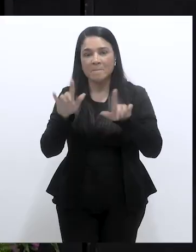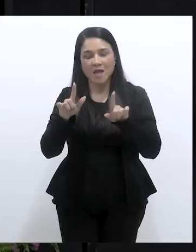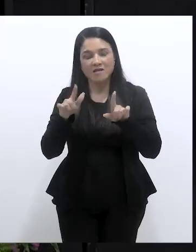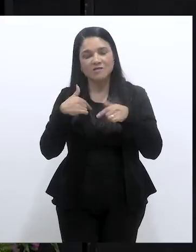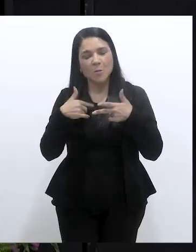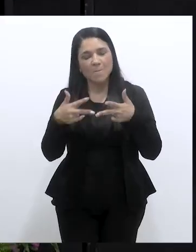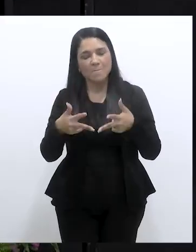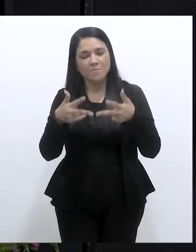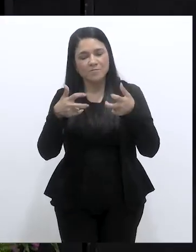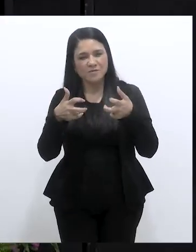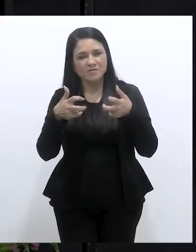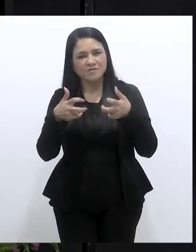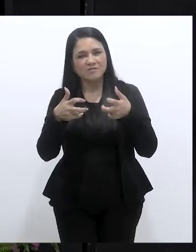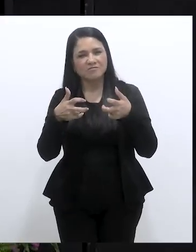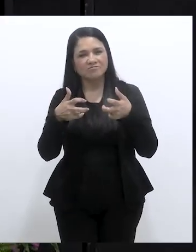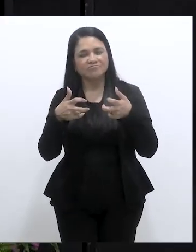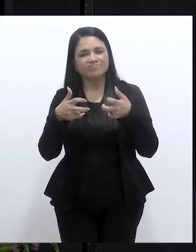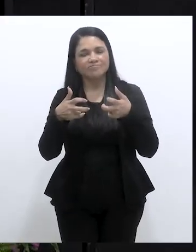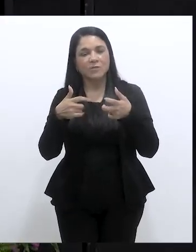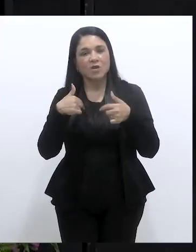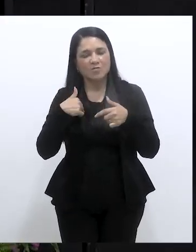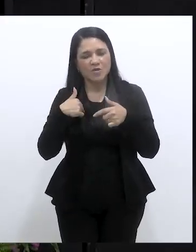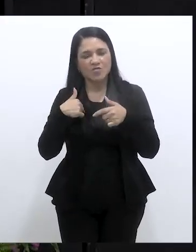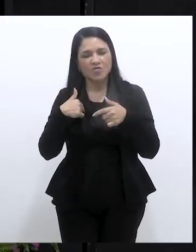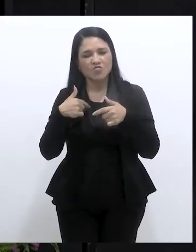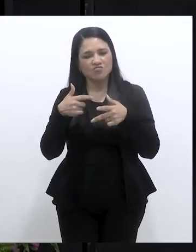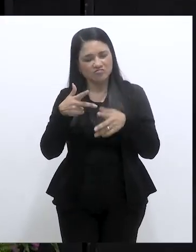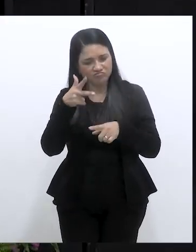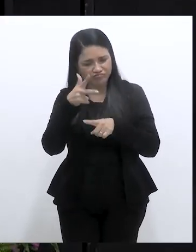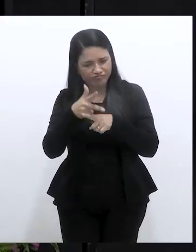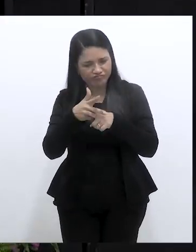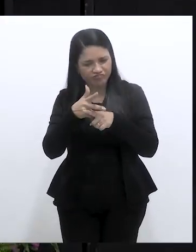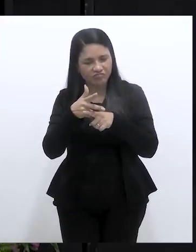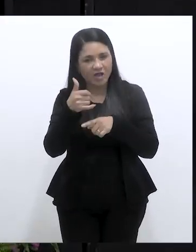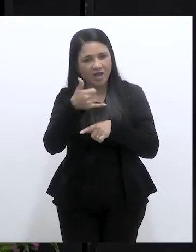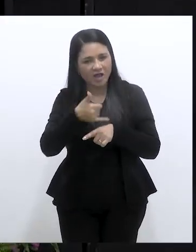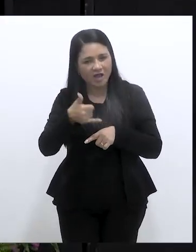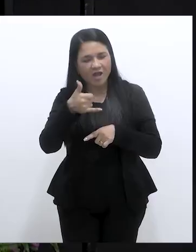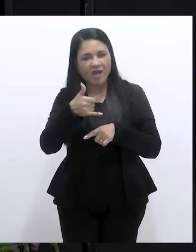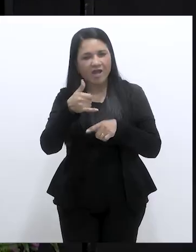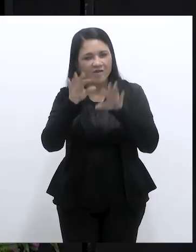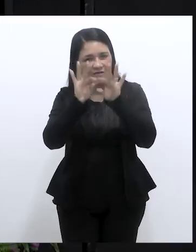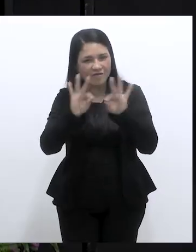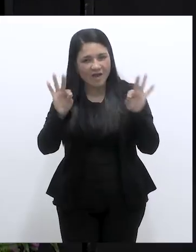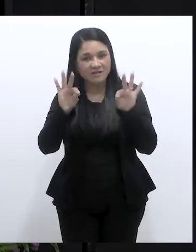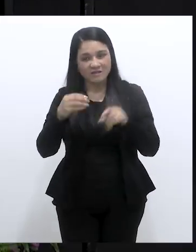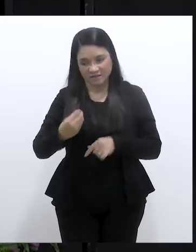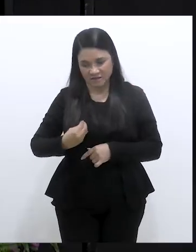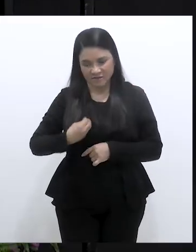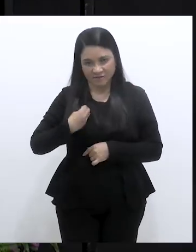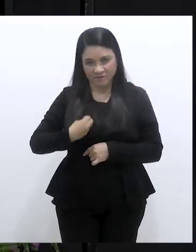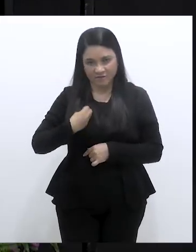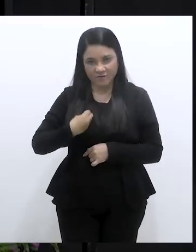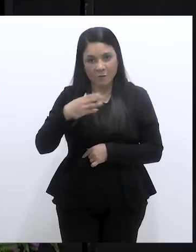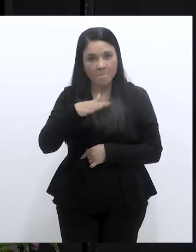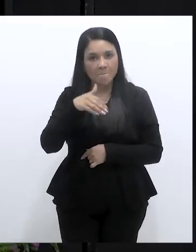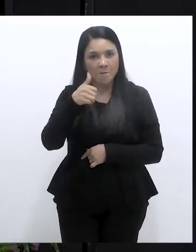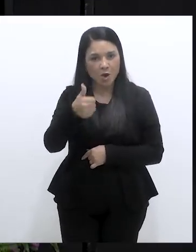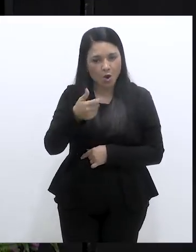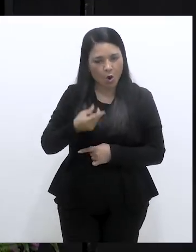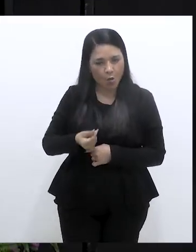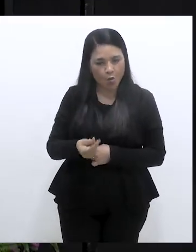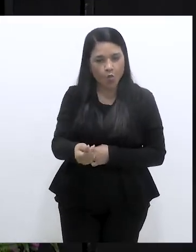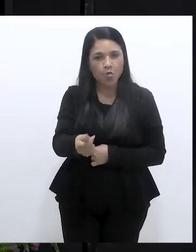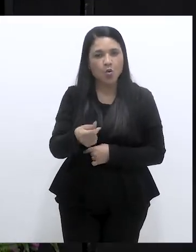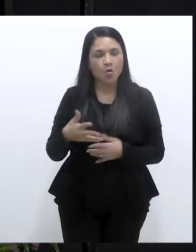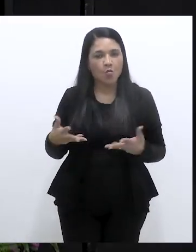viu? Mas eu vejo que volta e meia cai no meu feed lá aquela frasezinha que vive melhor e com